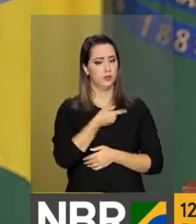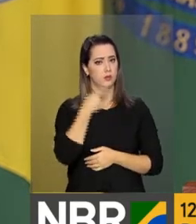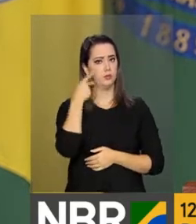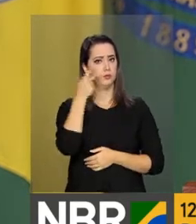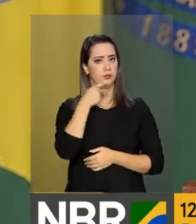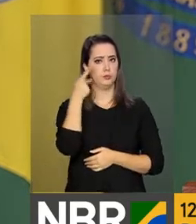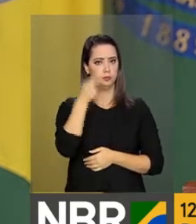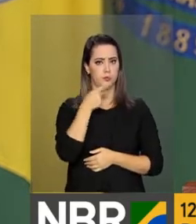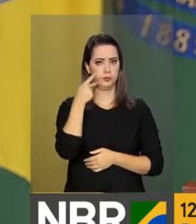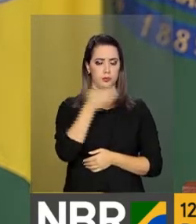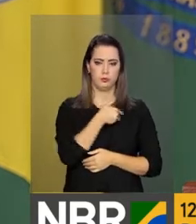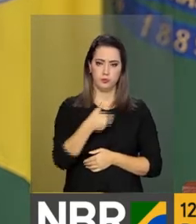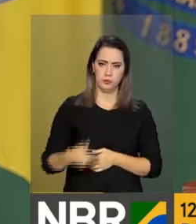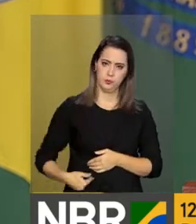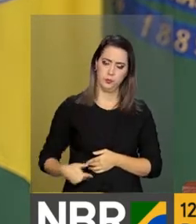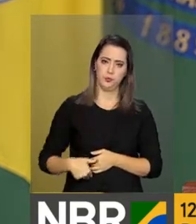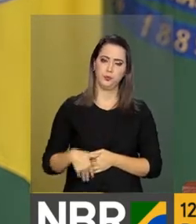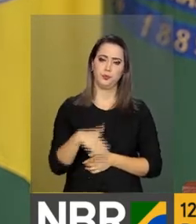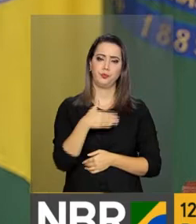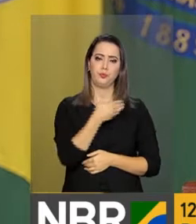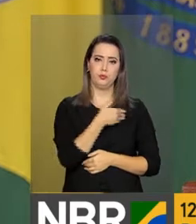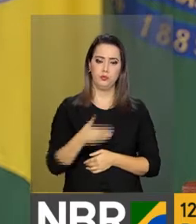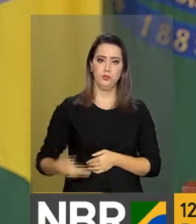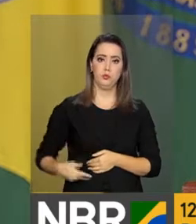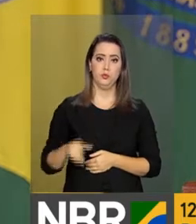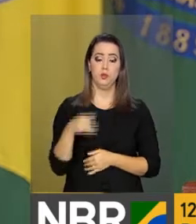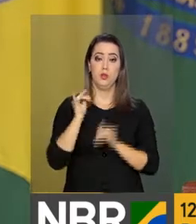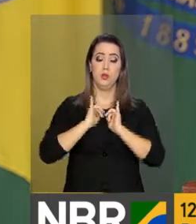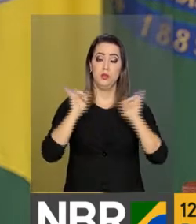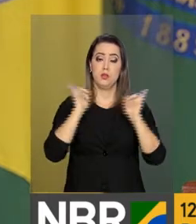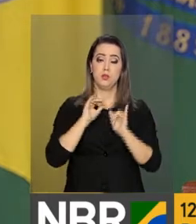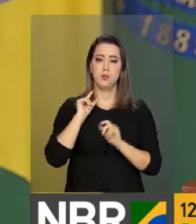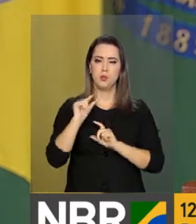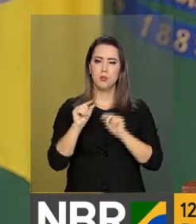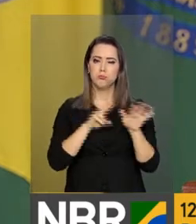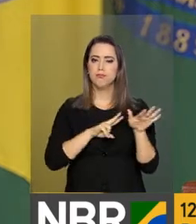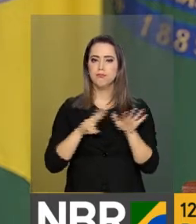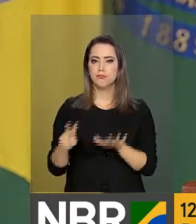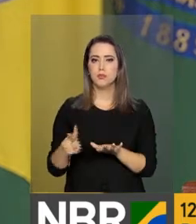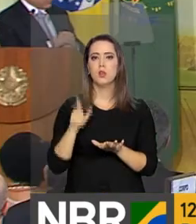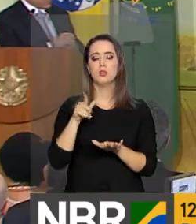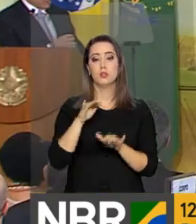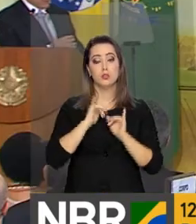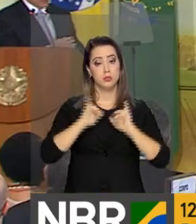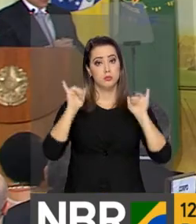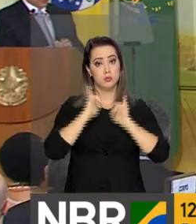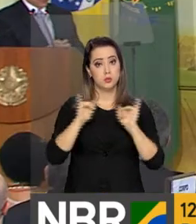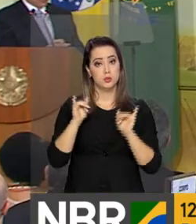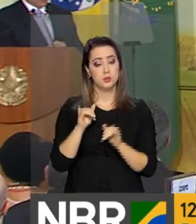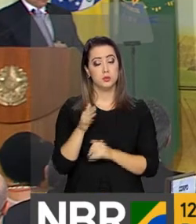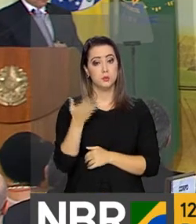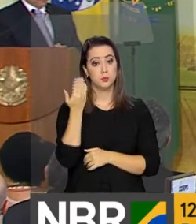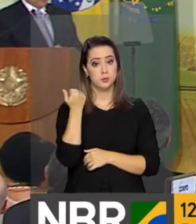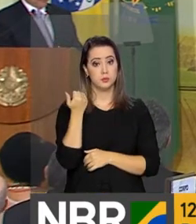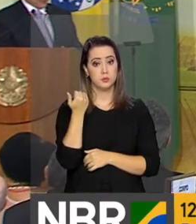política de governança pública, não é? Que lançamos há poucas semanas, como foi mencionado